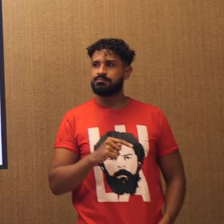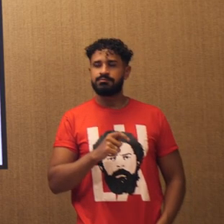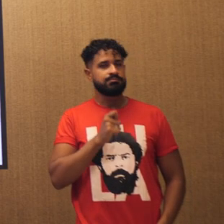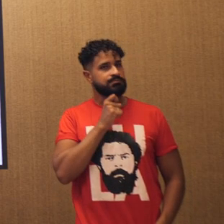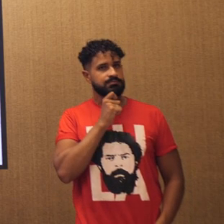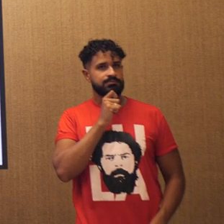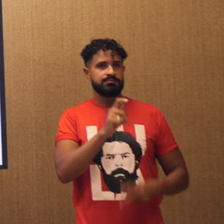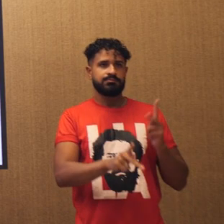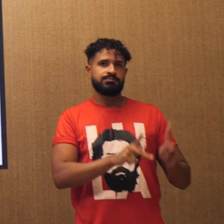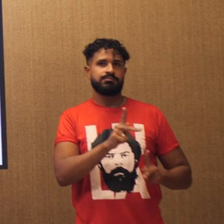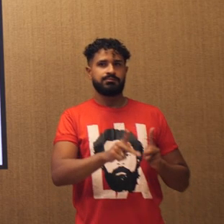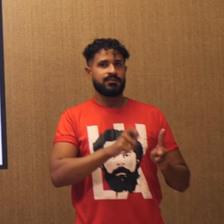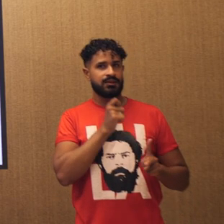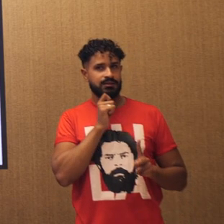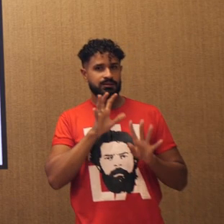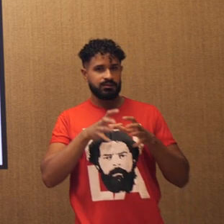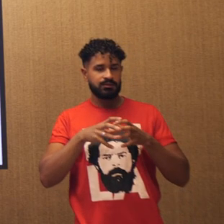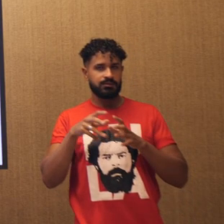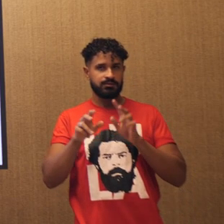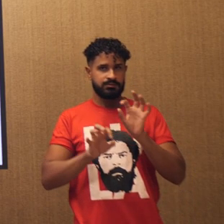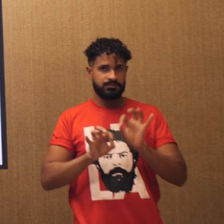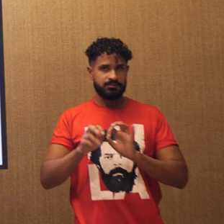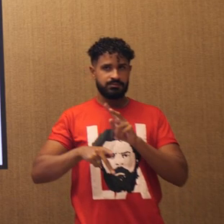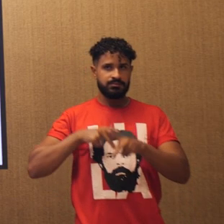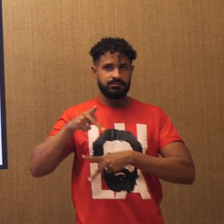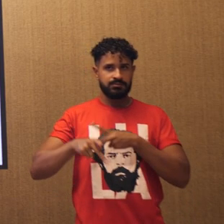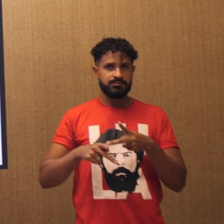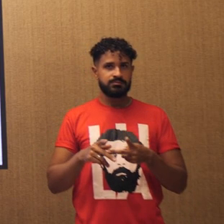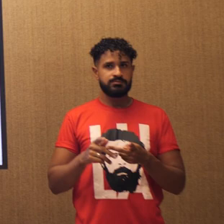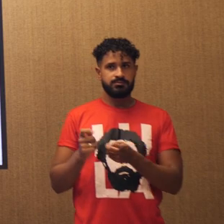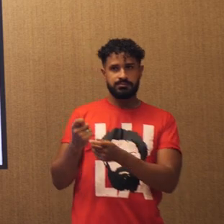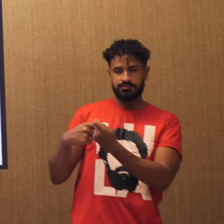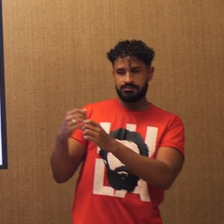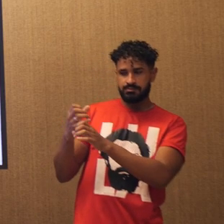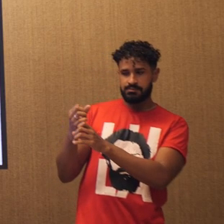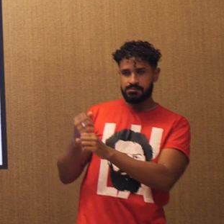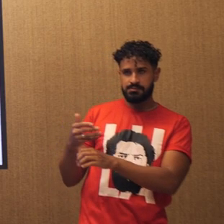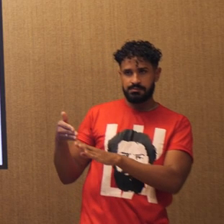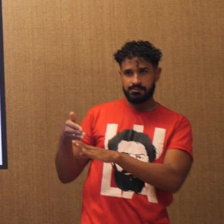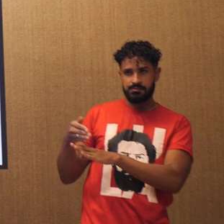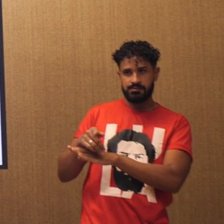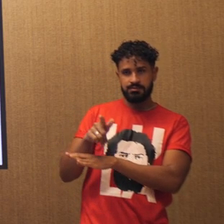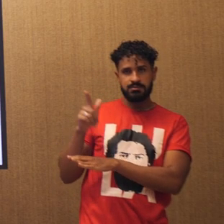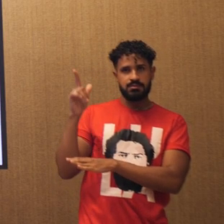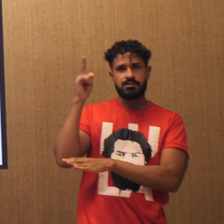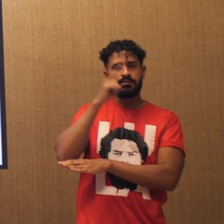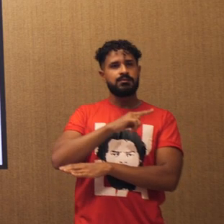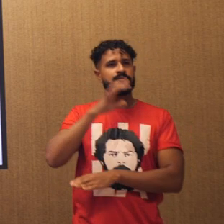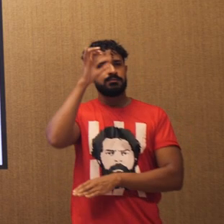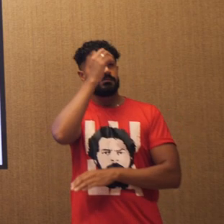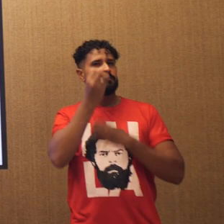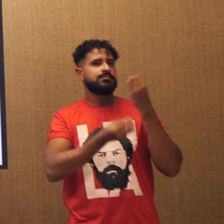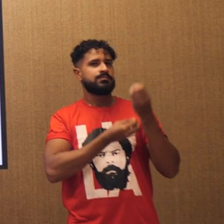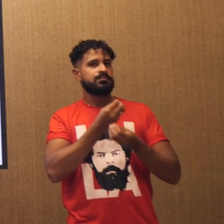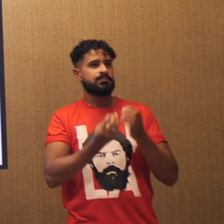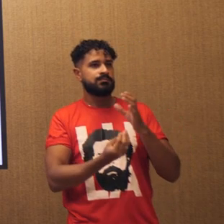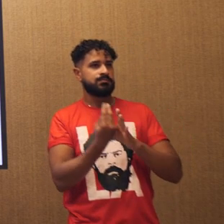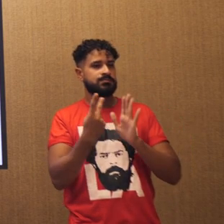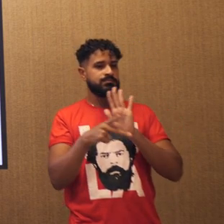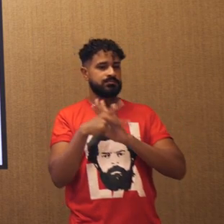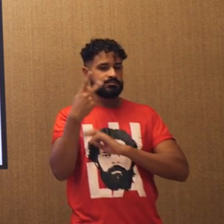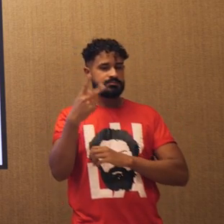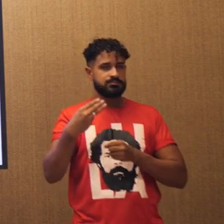sem o povo, sem a organização popular. E o orçamento participativo você aprende construindo no seu